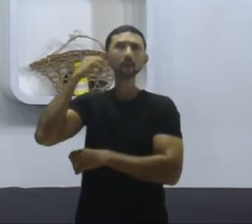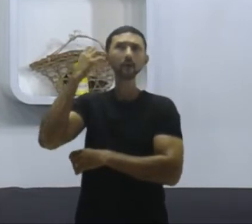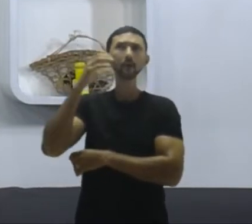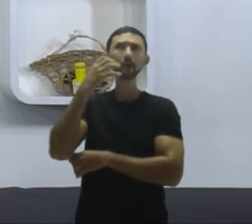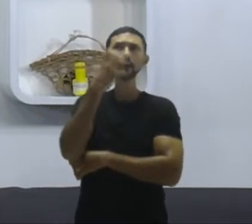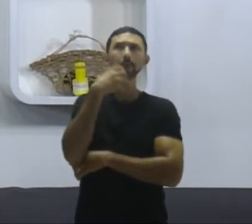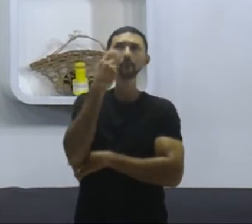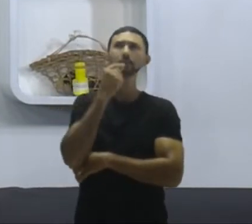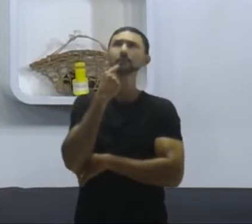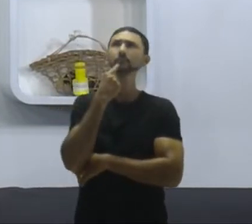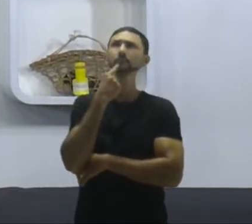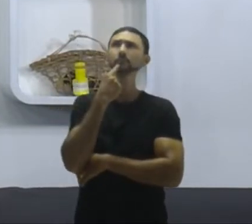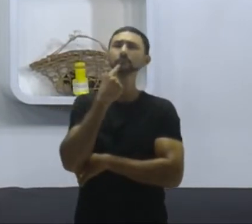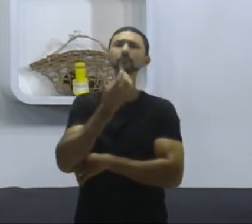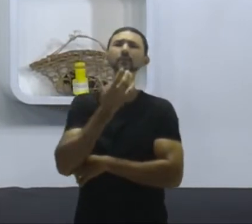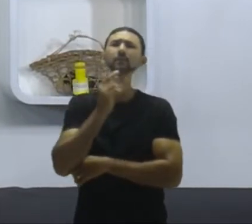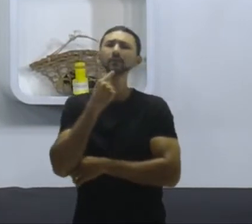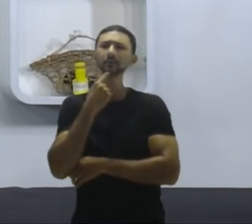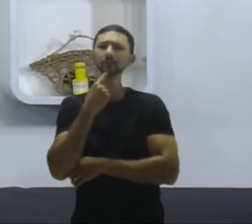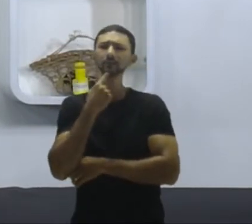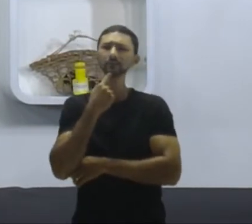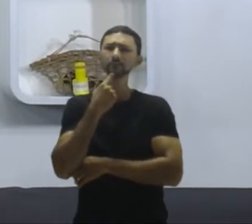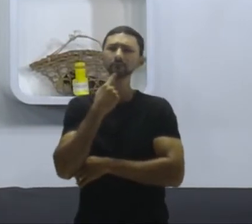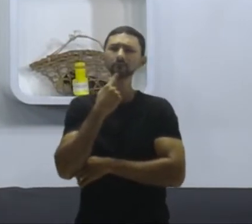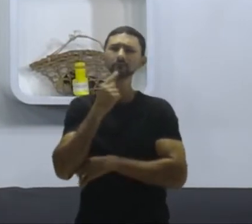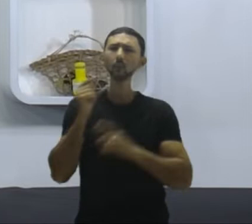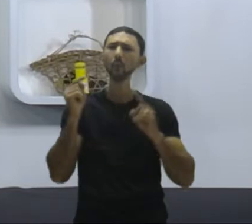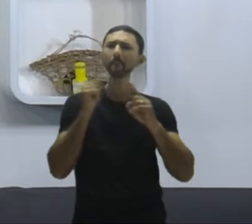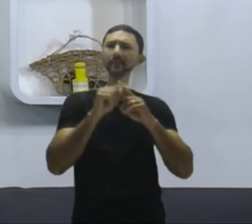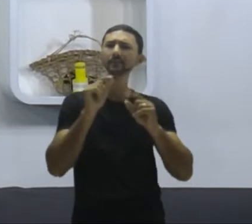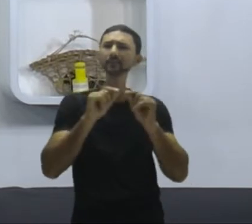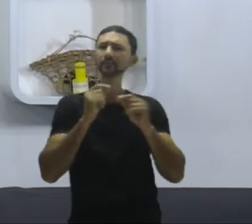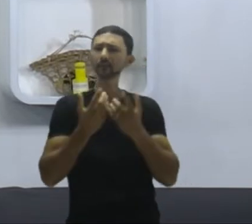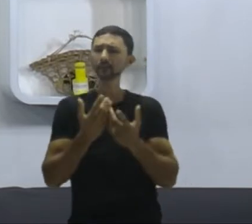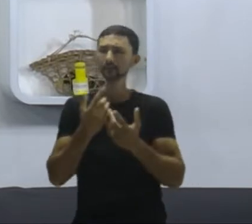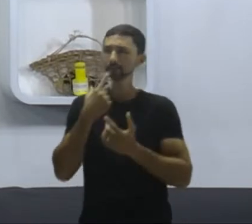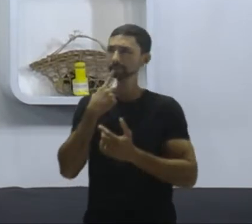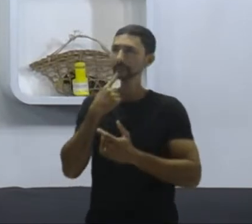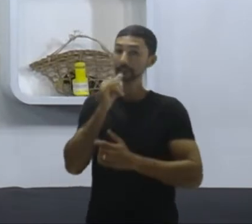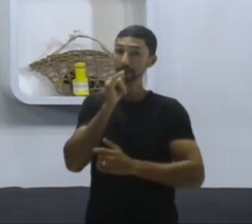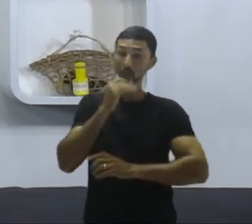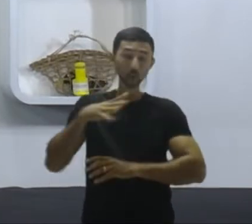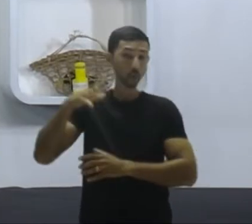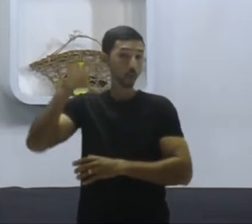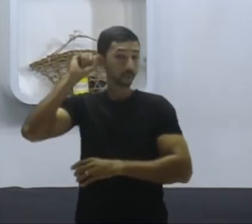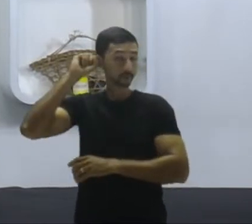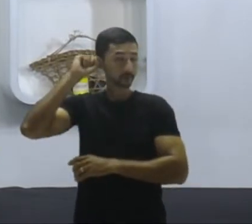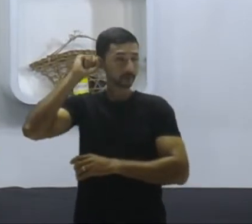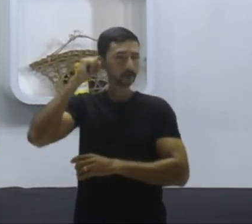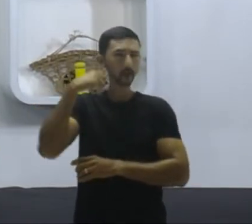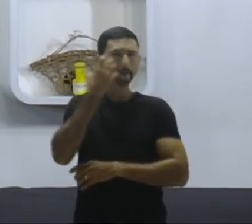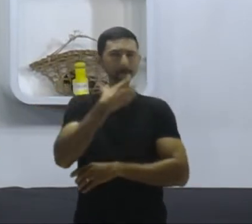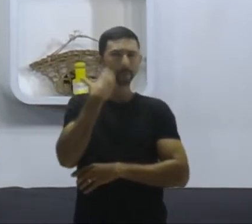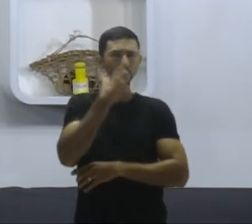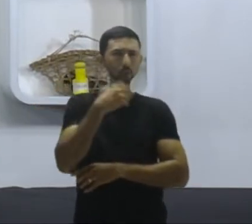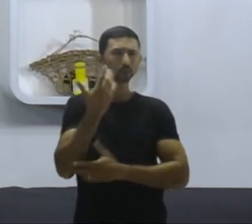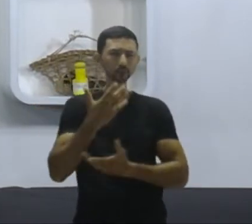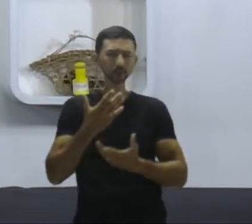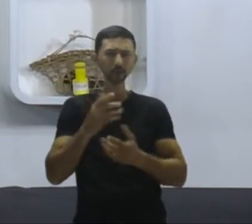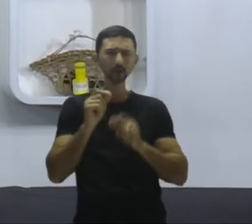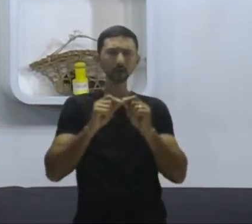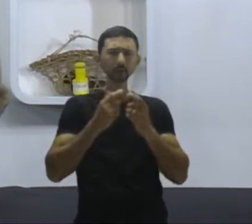quero com aquela música? Exatamente, qual seria a intenção ali? Quando eu escuto uma música, essa daqui especificamente, o que eu quero